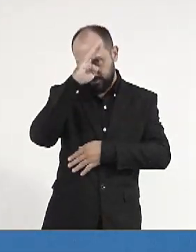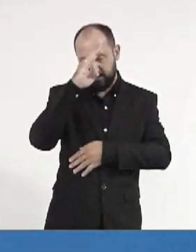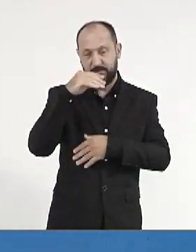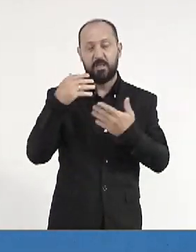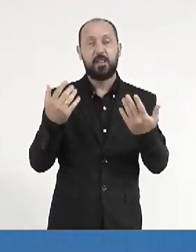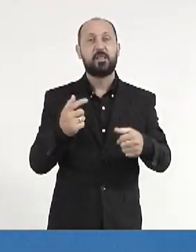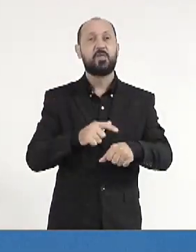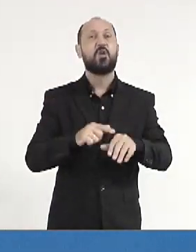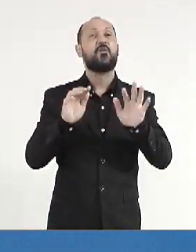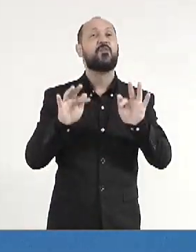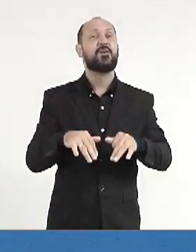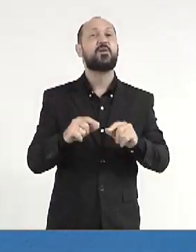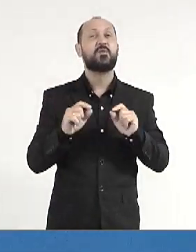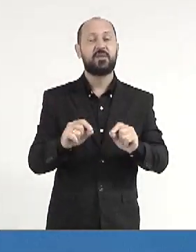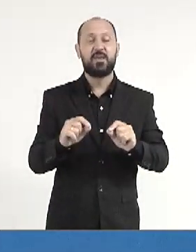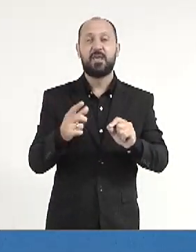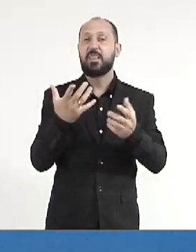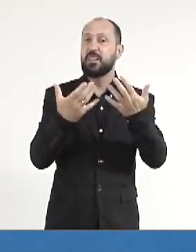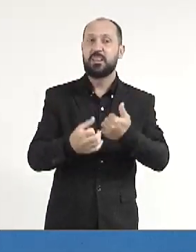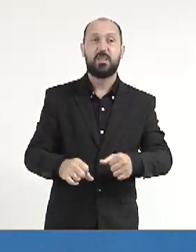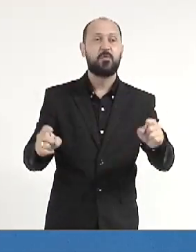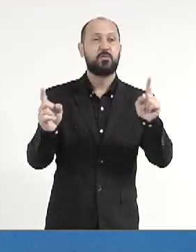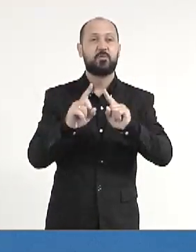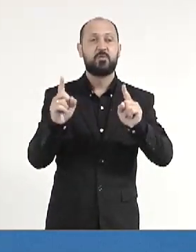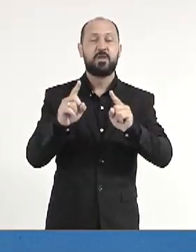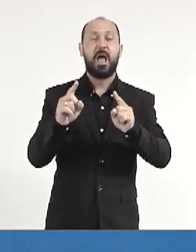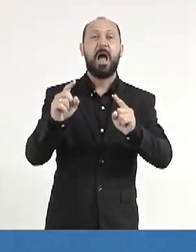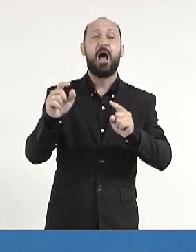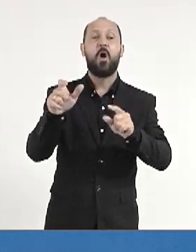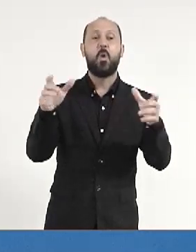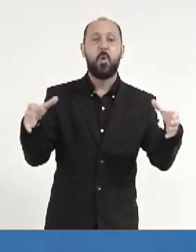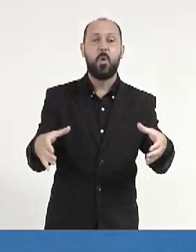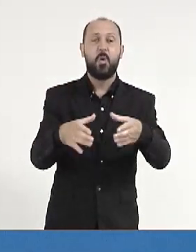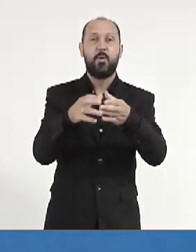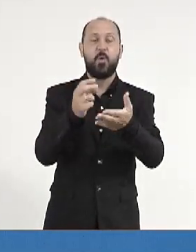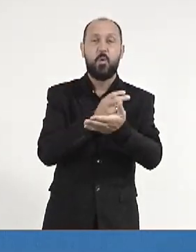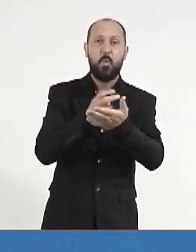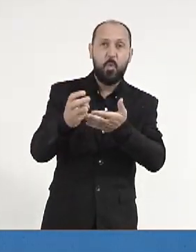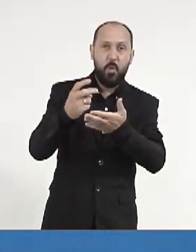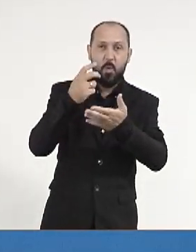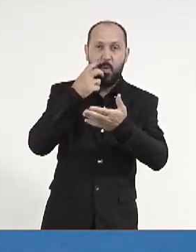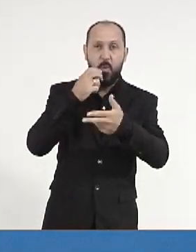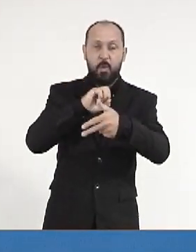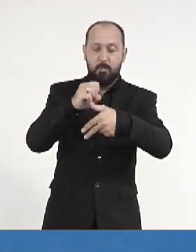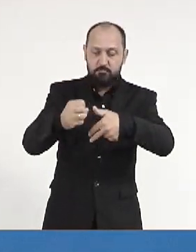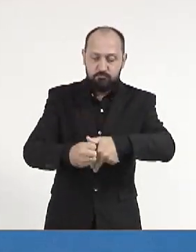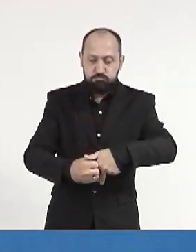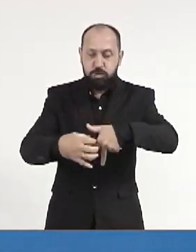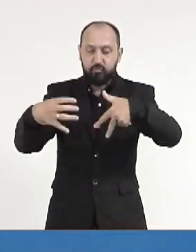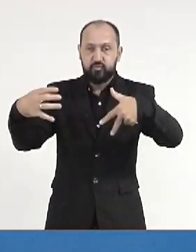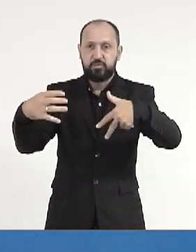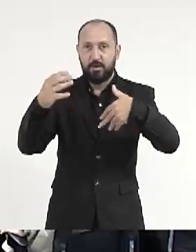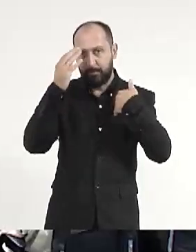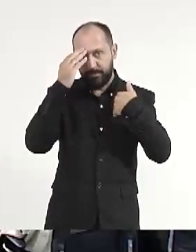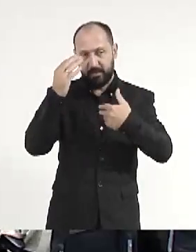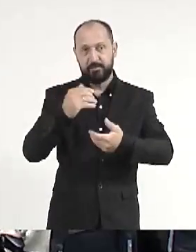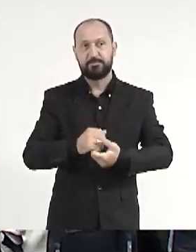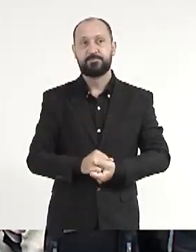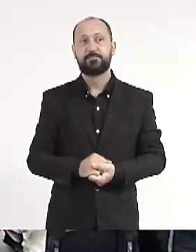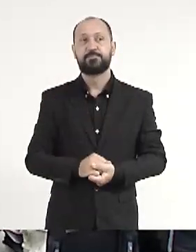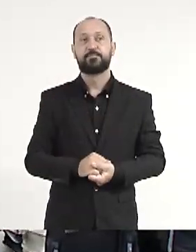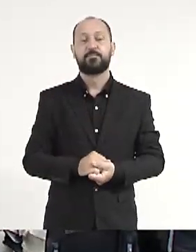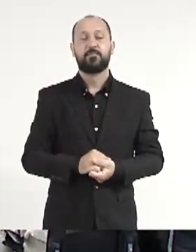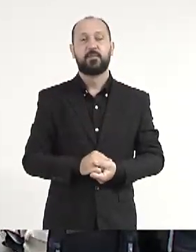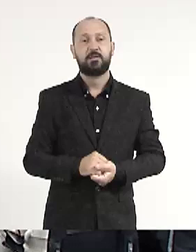por fim, não anistia aos golpistas e terroristas desse país. Obrigado.